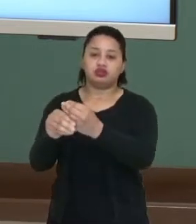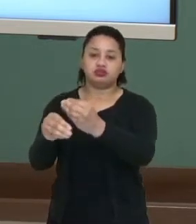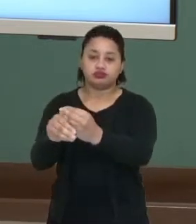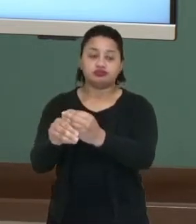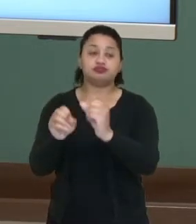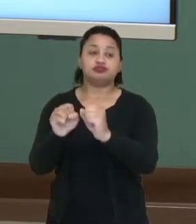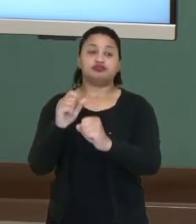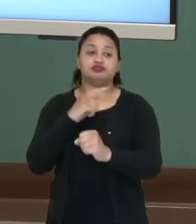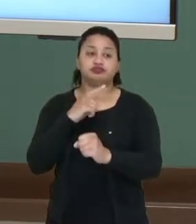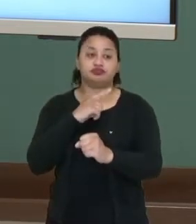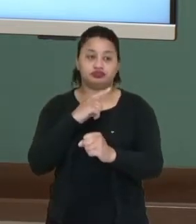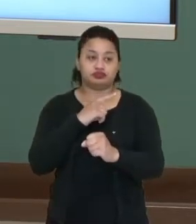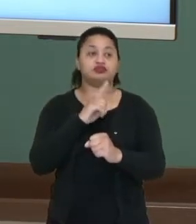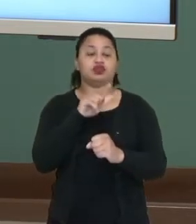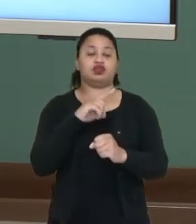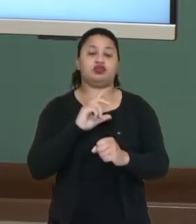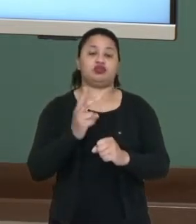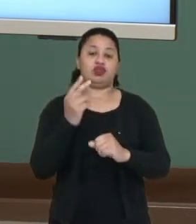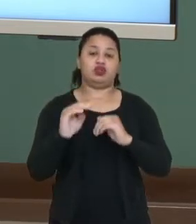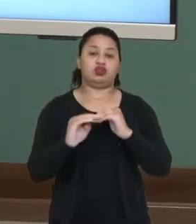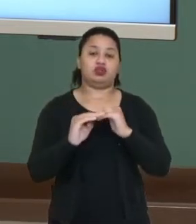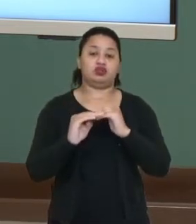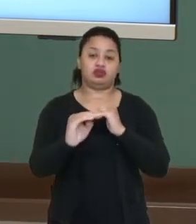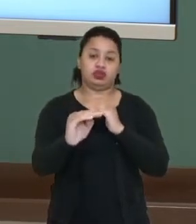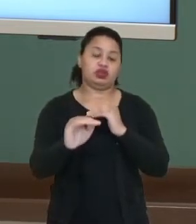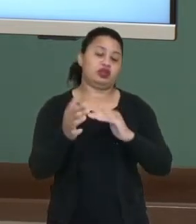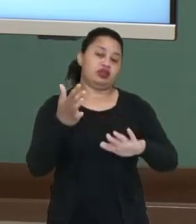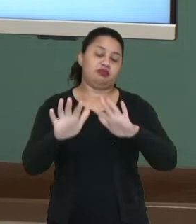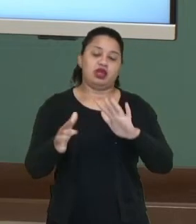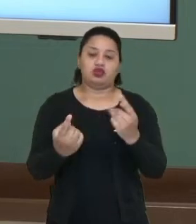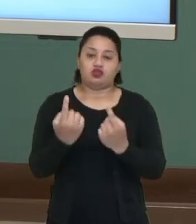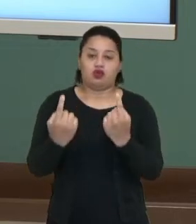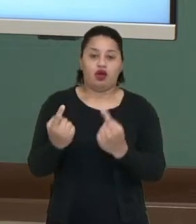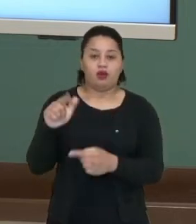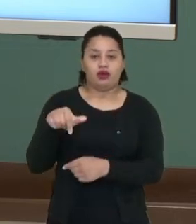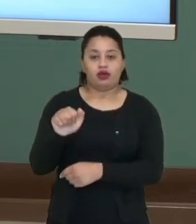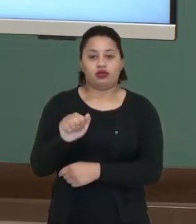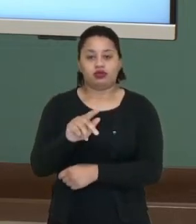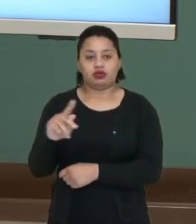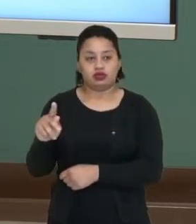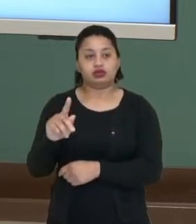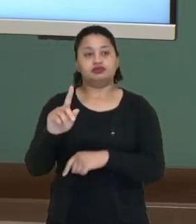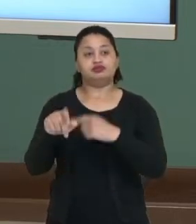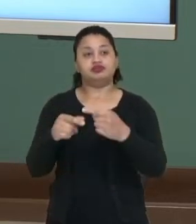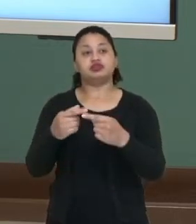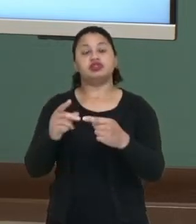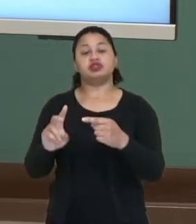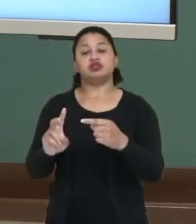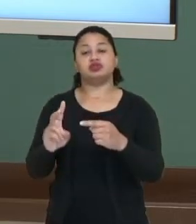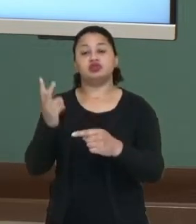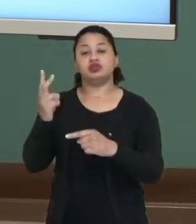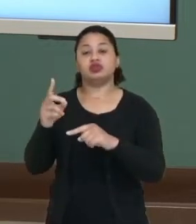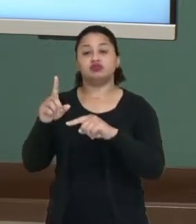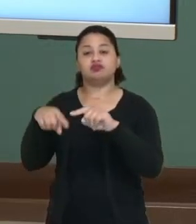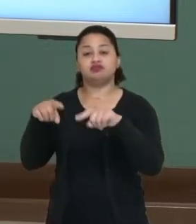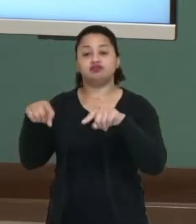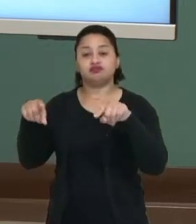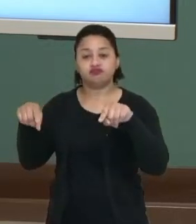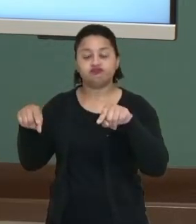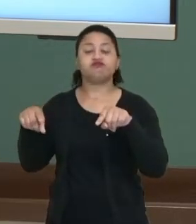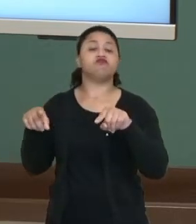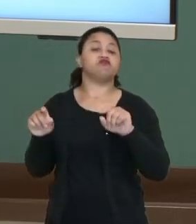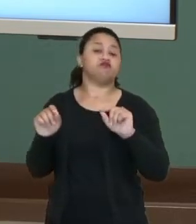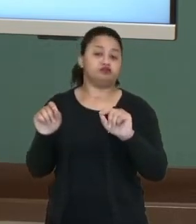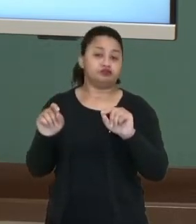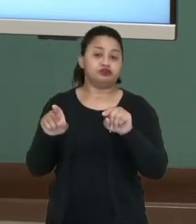né? Então, aqui o valor fixo depende da operadora, enfim, do aplicativo, e aqui nos valores que vão